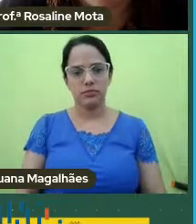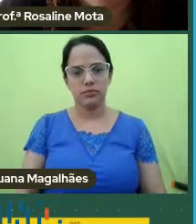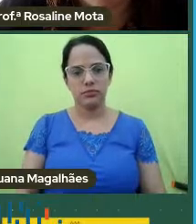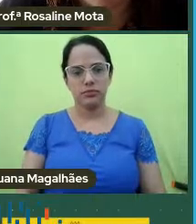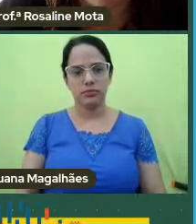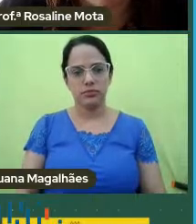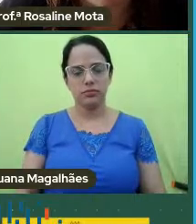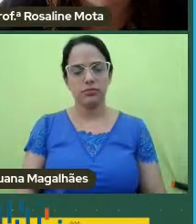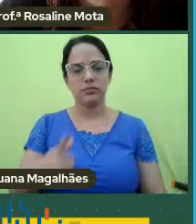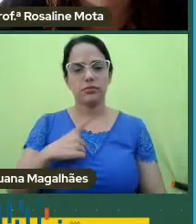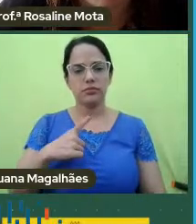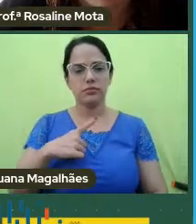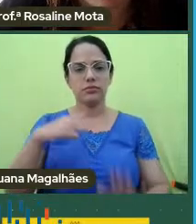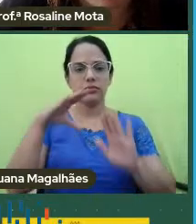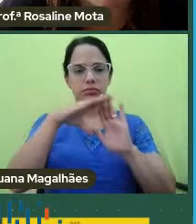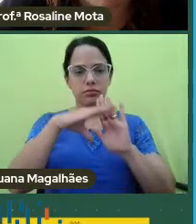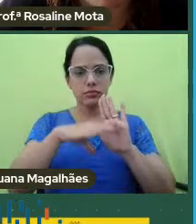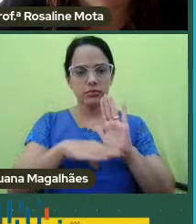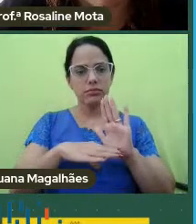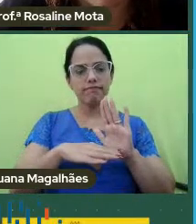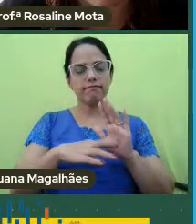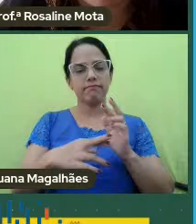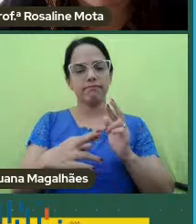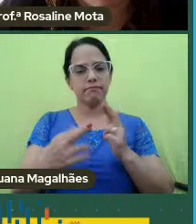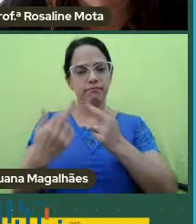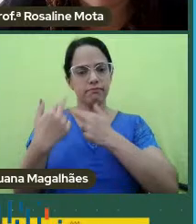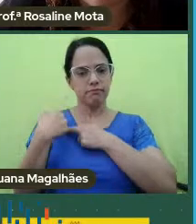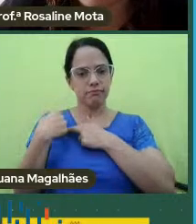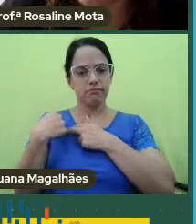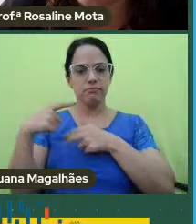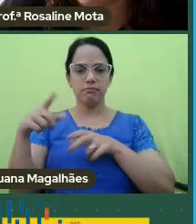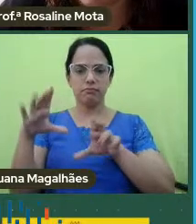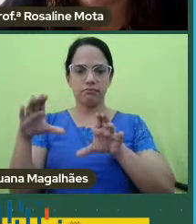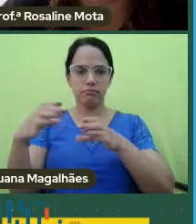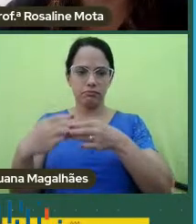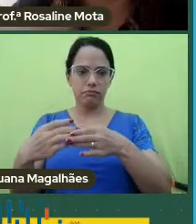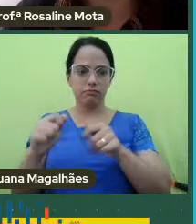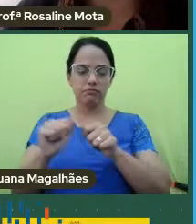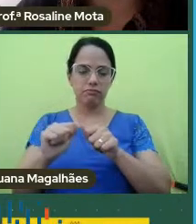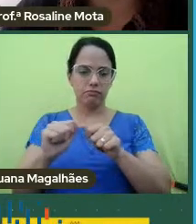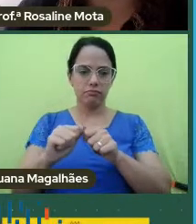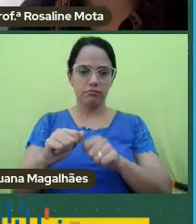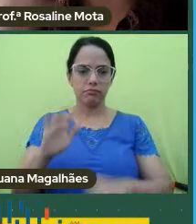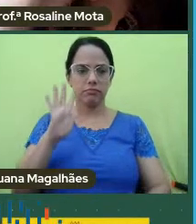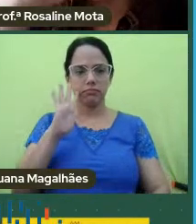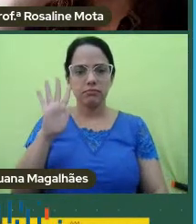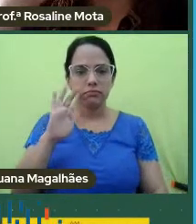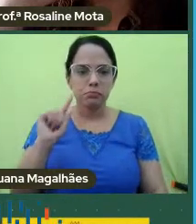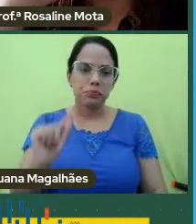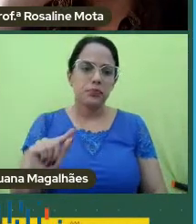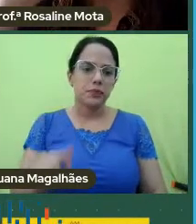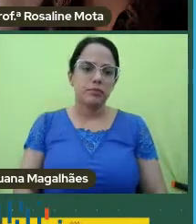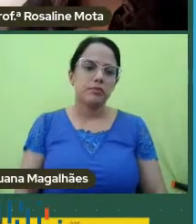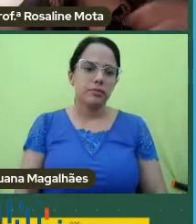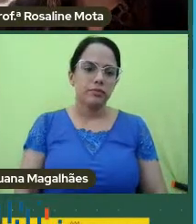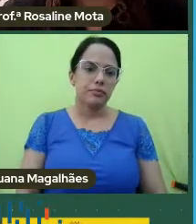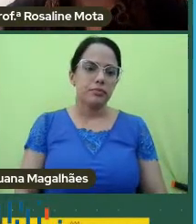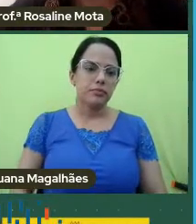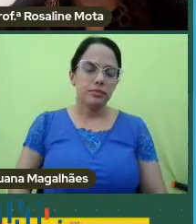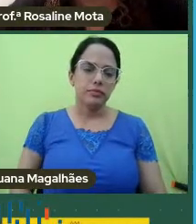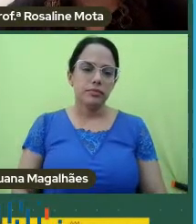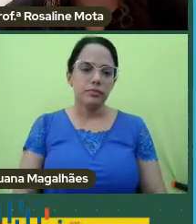algumas atribuições e algumas atividades que a CEPAD e a CRP devem ter em mente. É necessário que ao